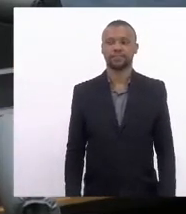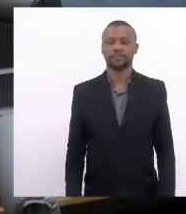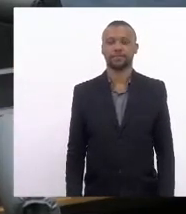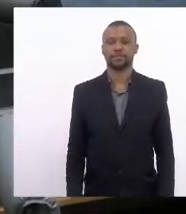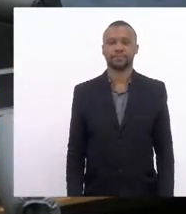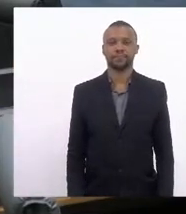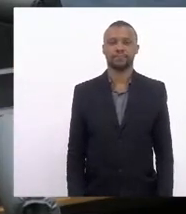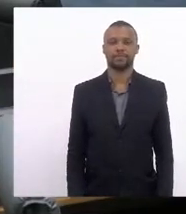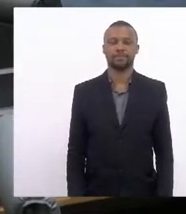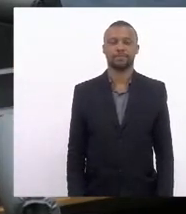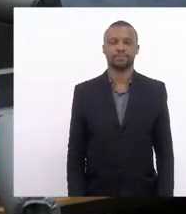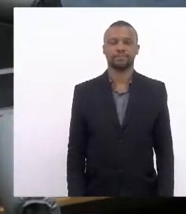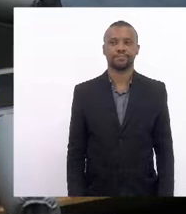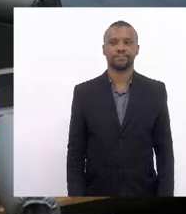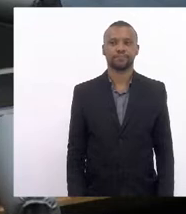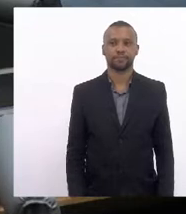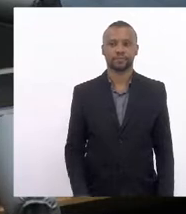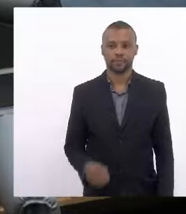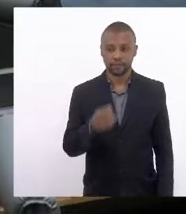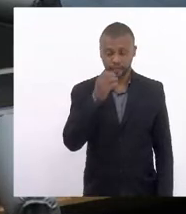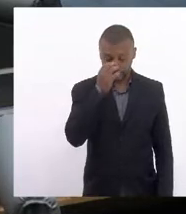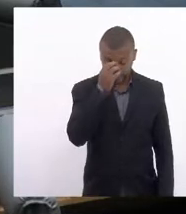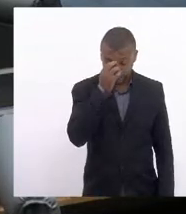Já está votando outro.